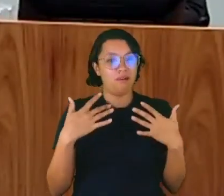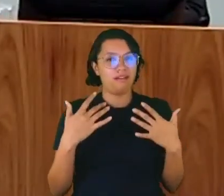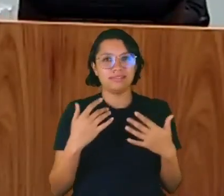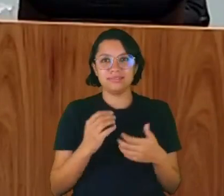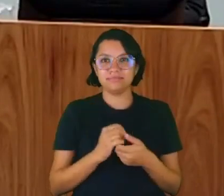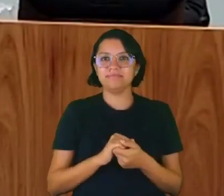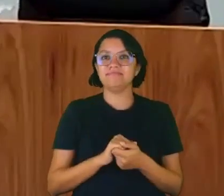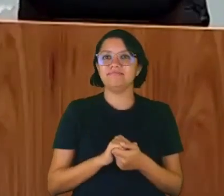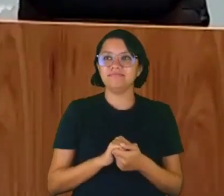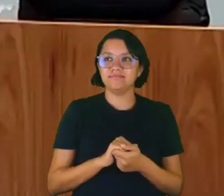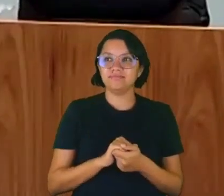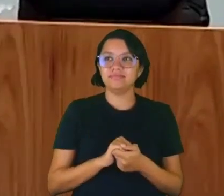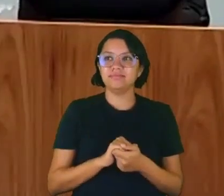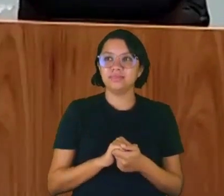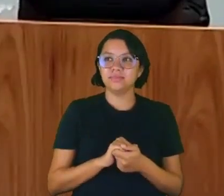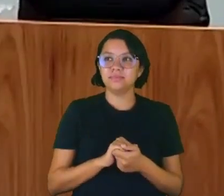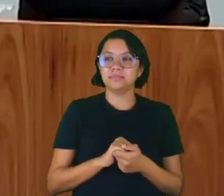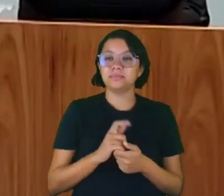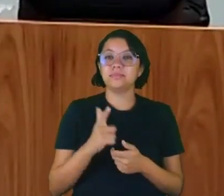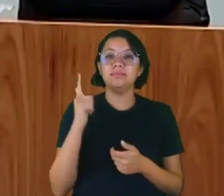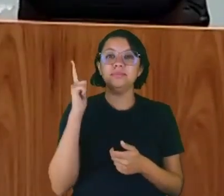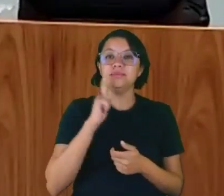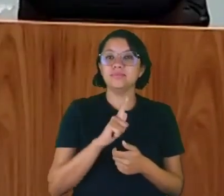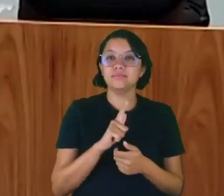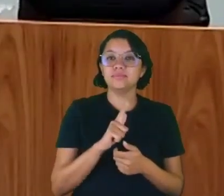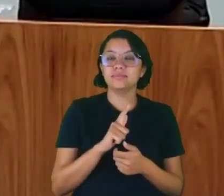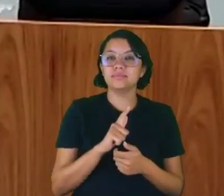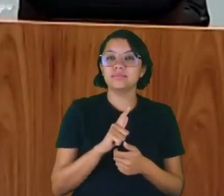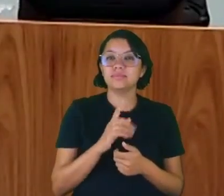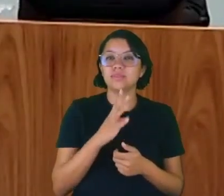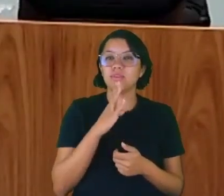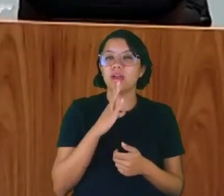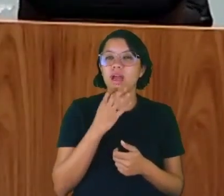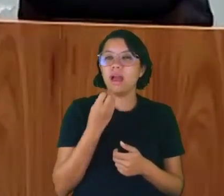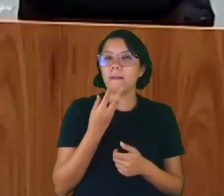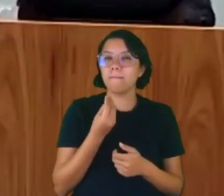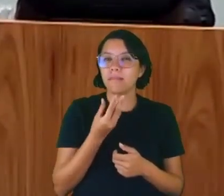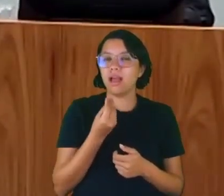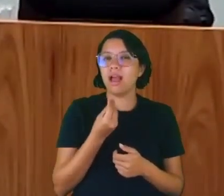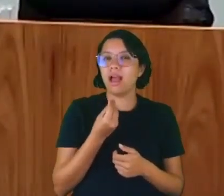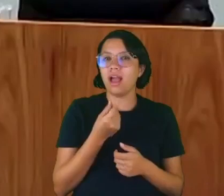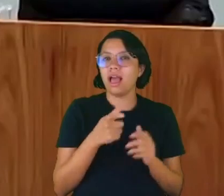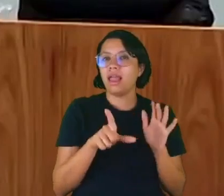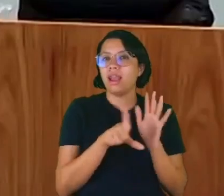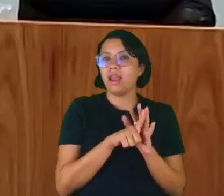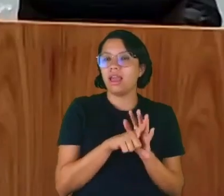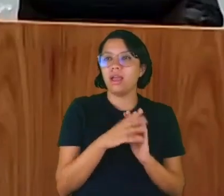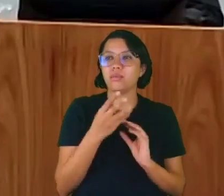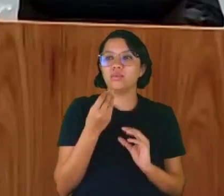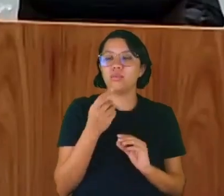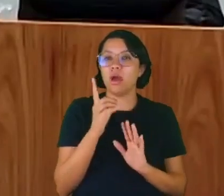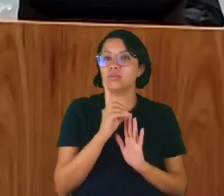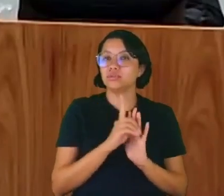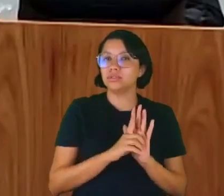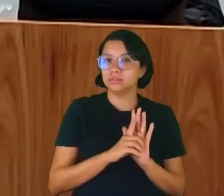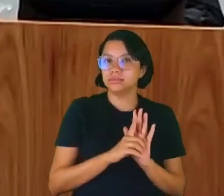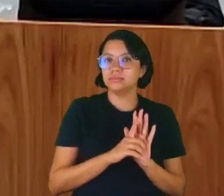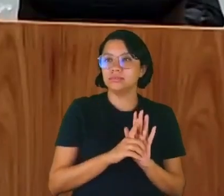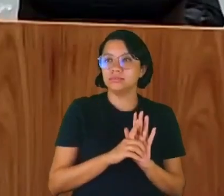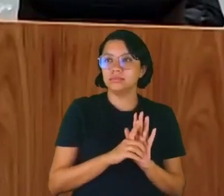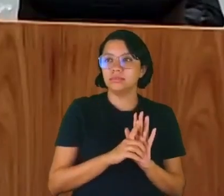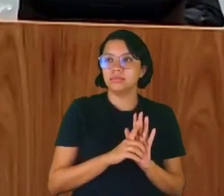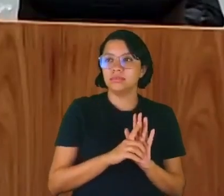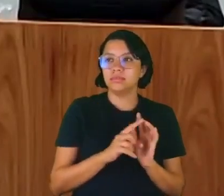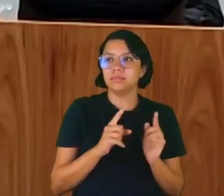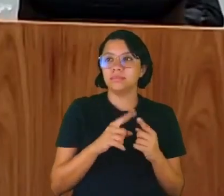mesmo. Ele consegue conhecer bem a lei, conhecer muito bem o direito,